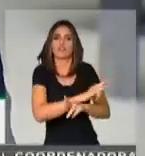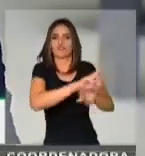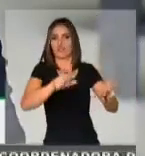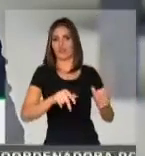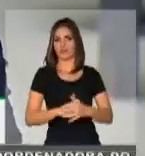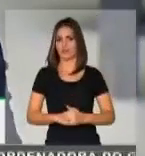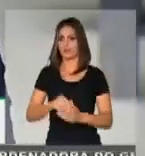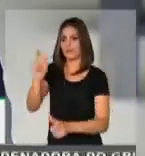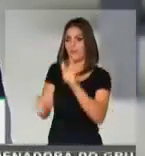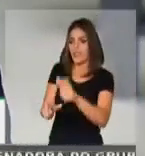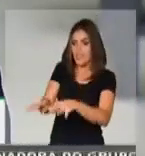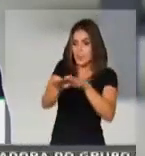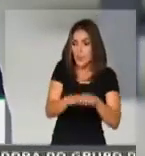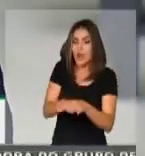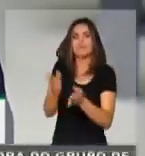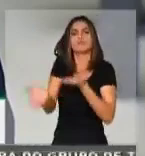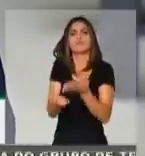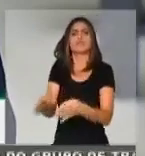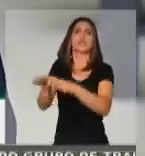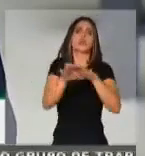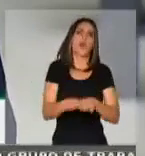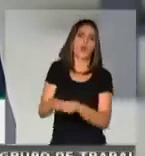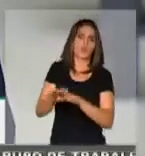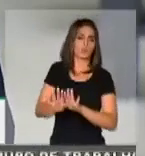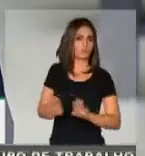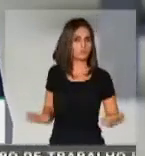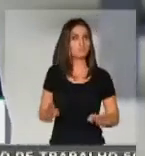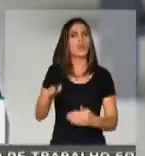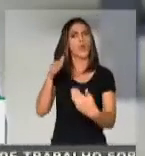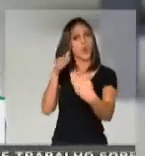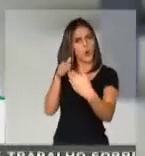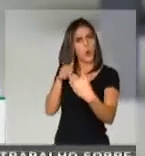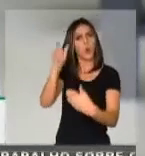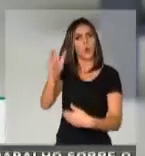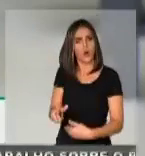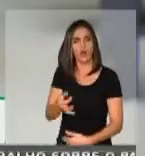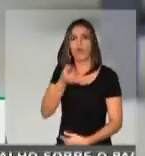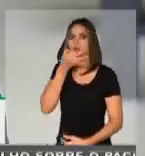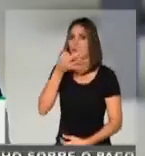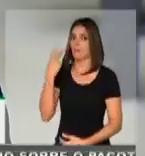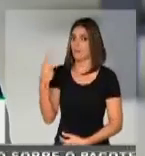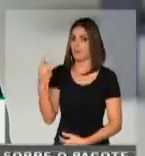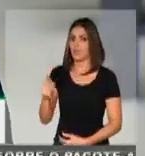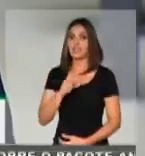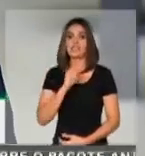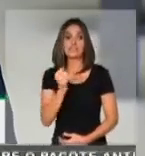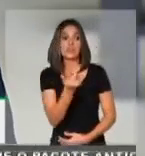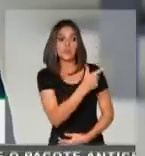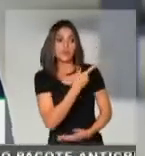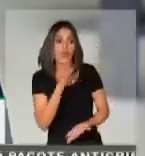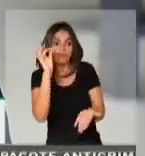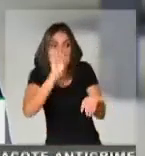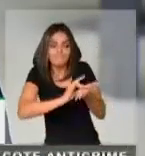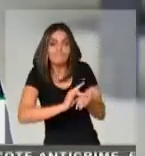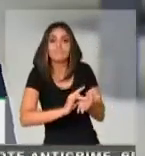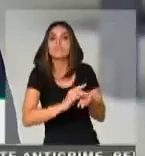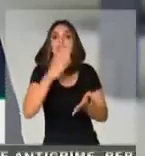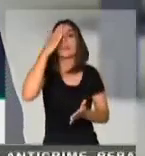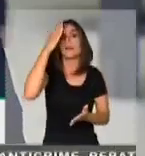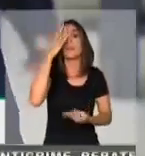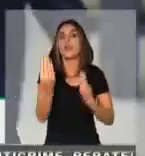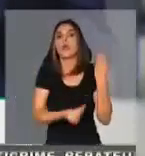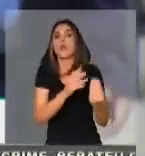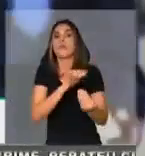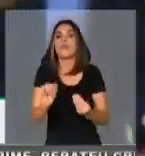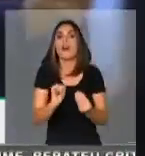igual. Concordo com Vossa Excelência que se nós não tivermos dados concretos para saber o real